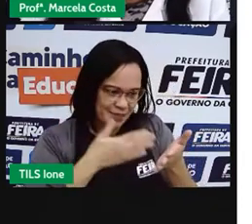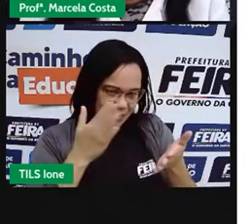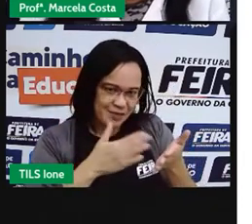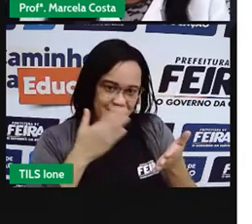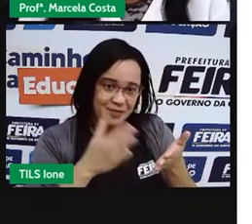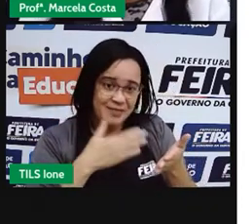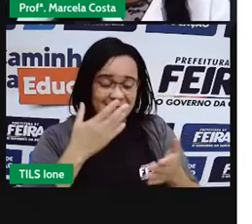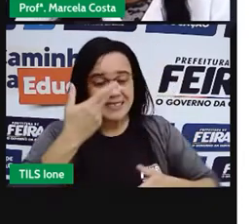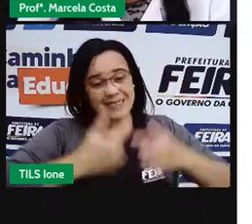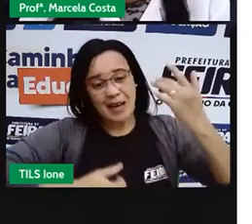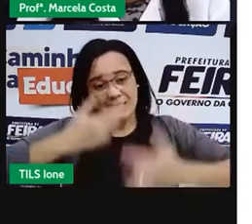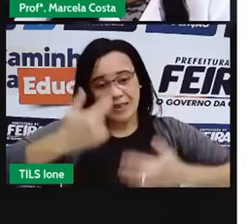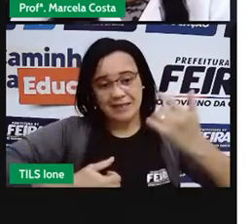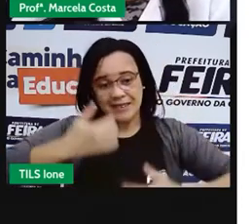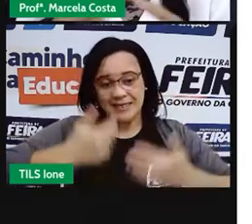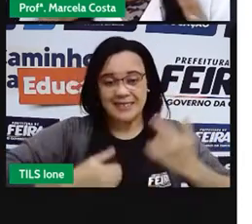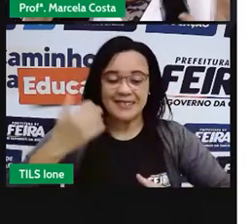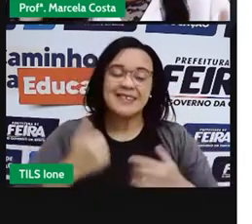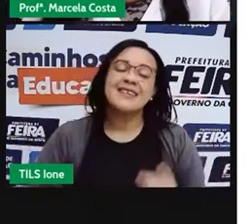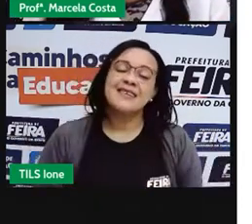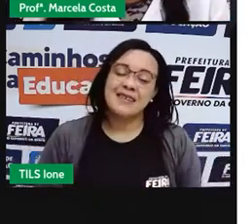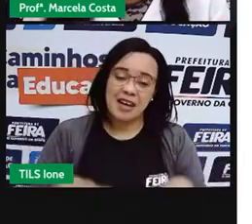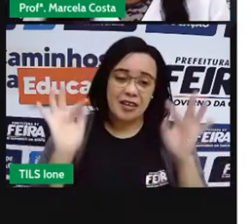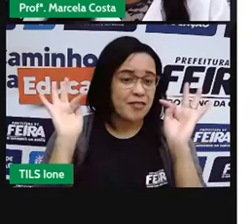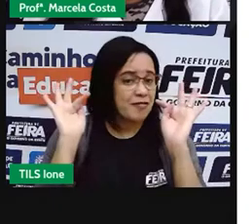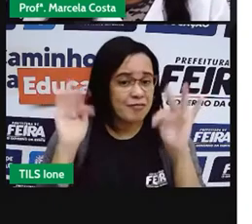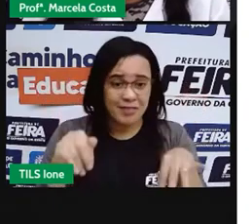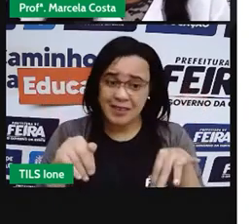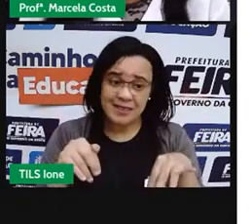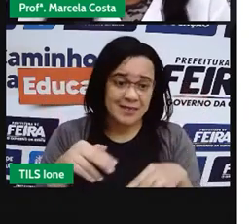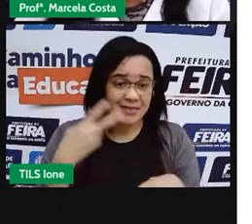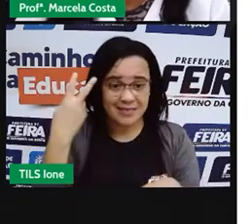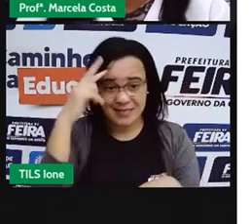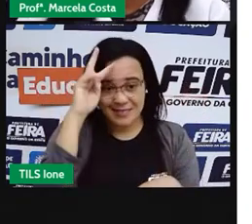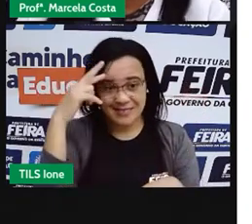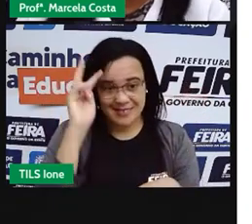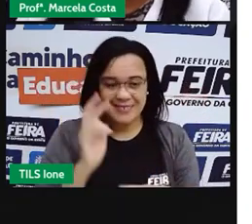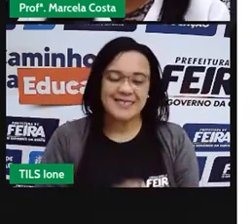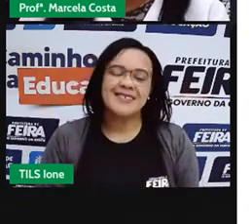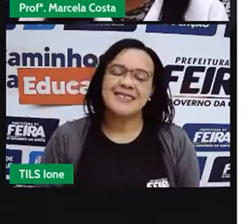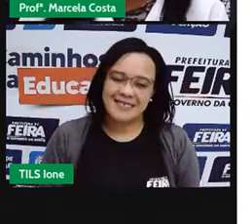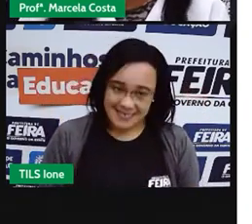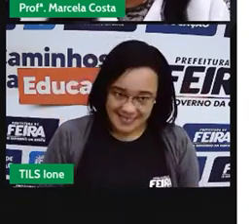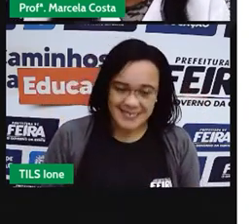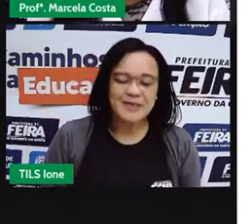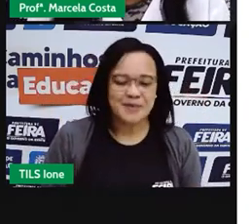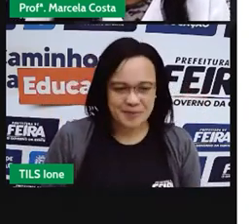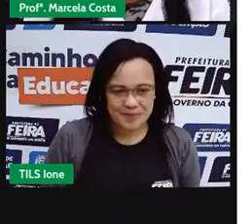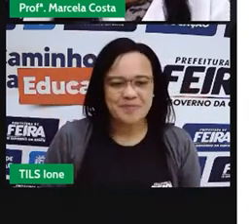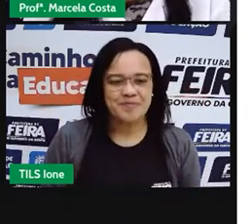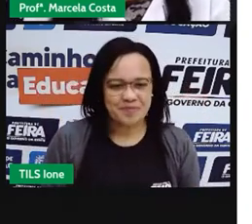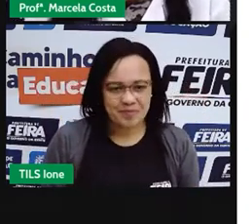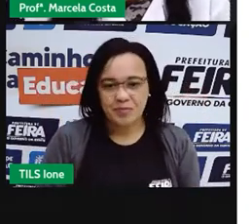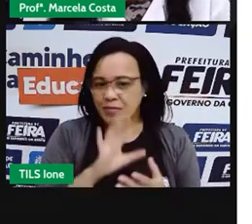E aí chega finalmente na parte final da história, que é a parte onde se conclui ali todo o enredo, onde